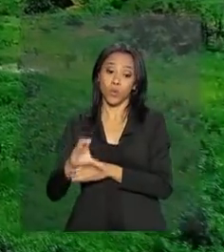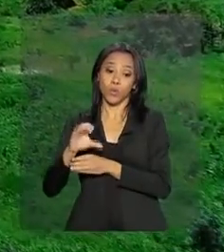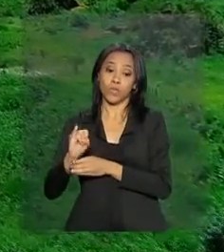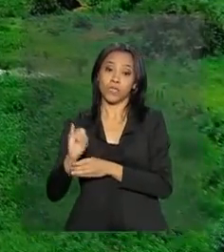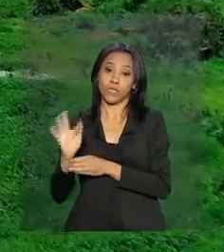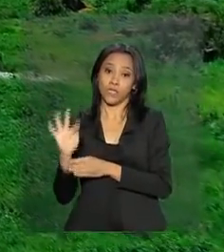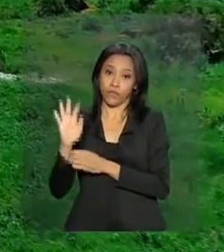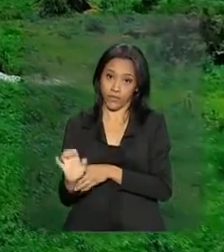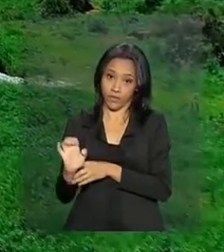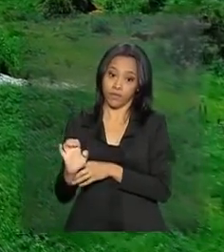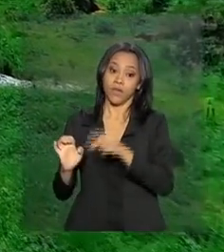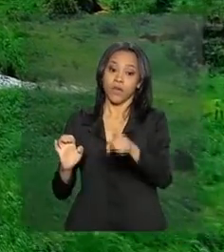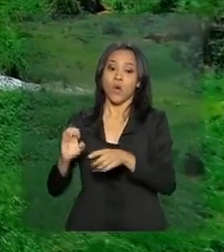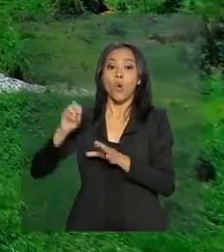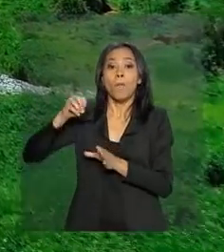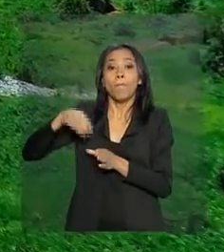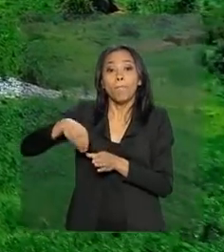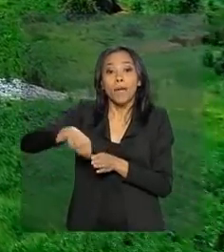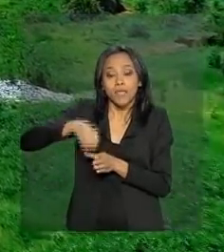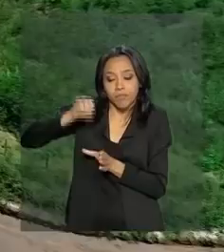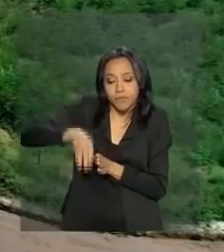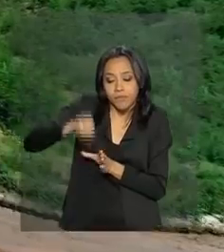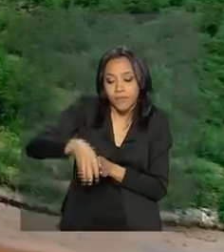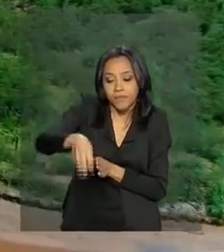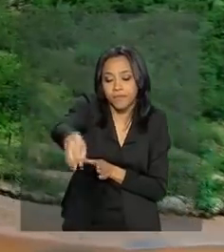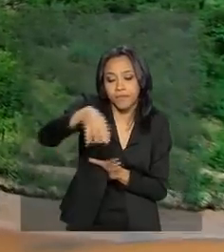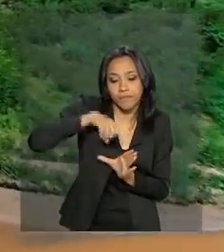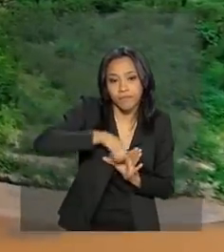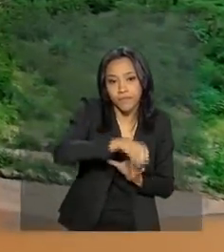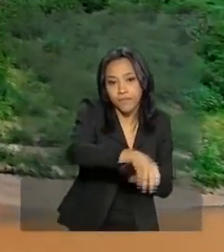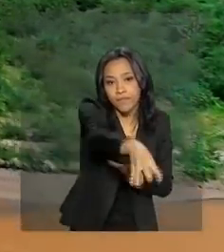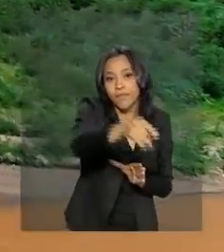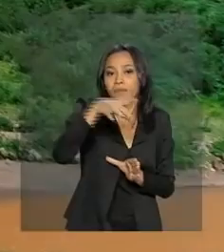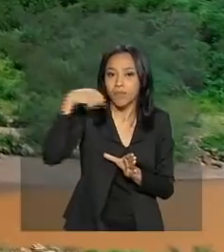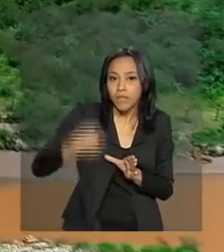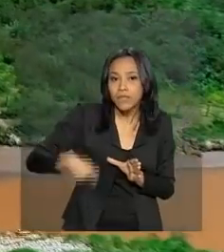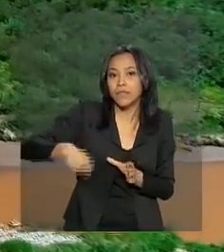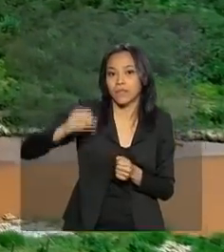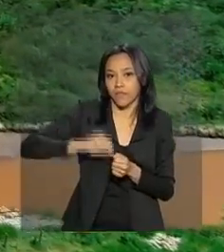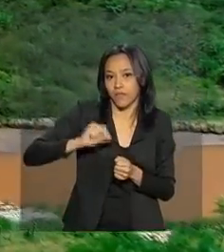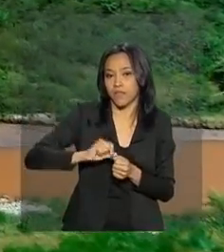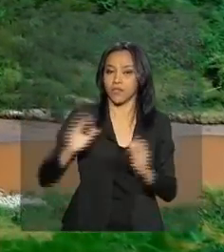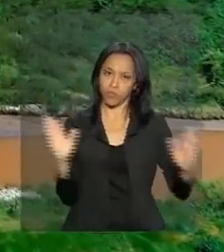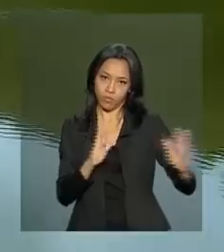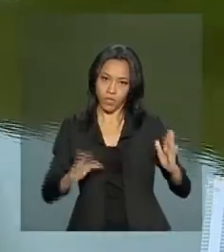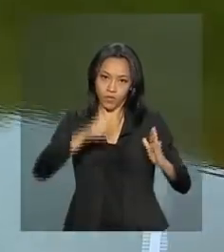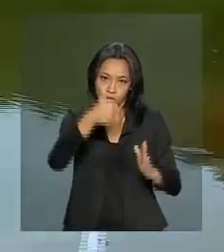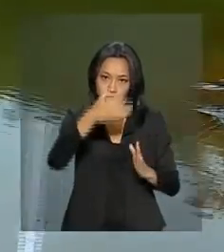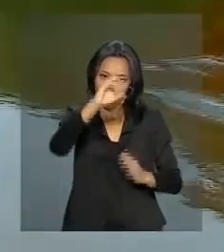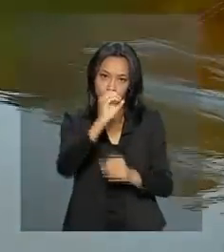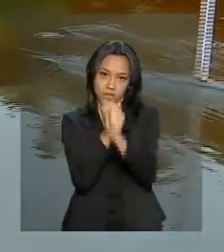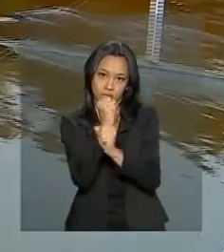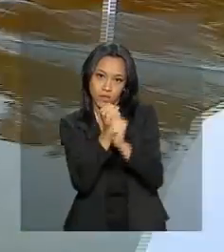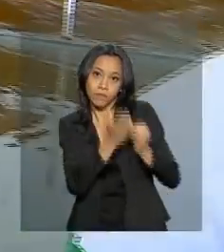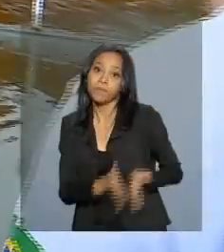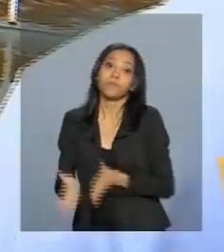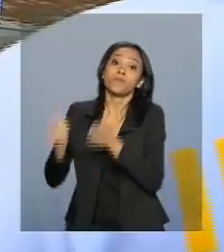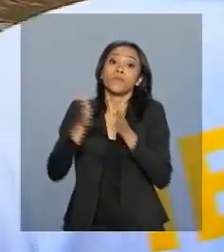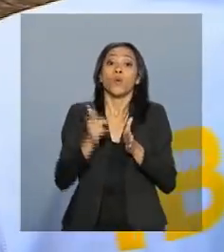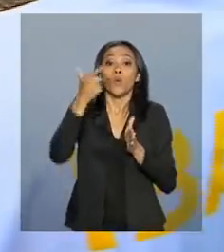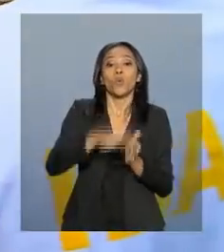compensatório em 40 mil hectares degradados da região, que deve ser realizado em até 10 anos. O IBAMA é um